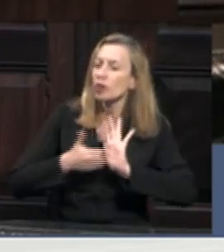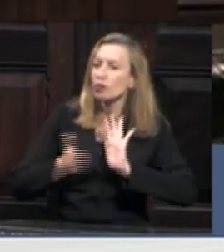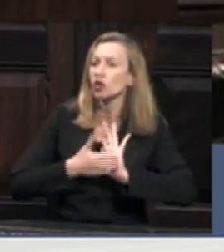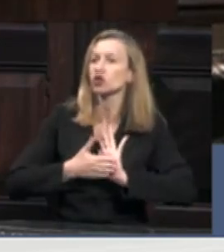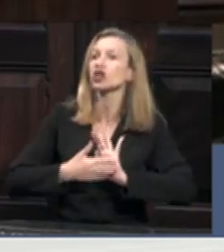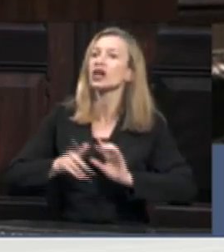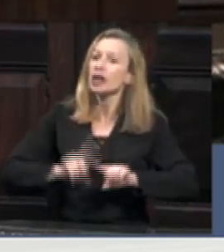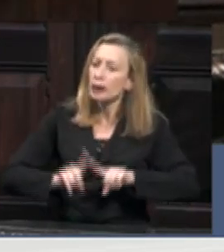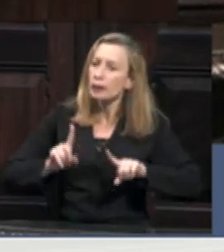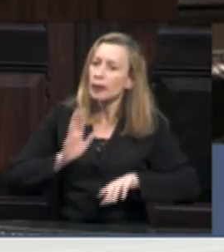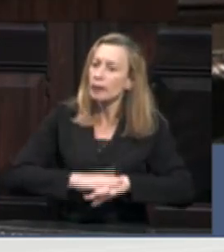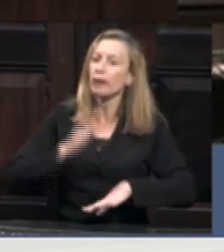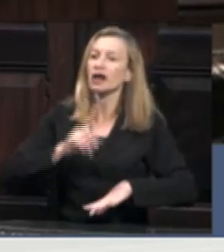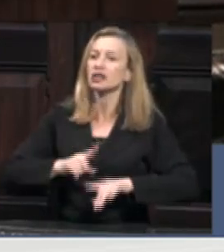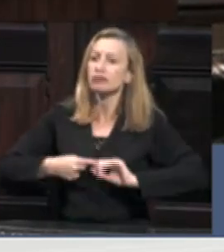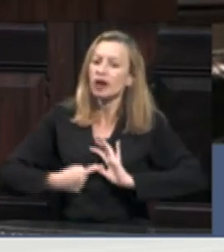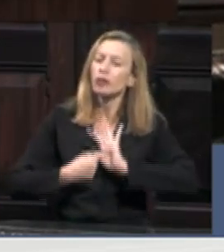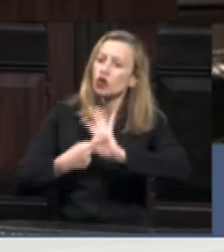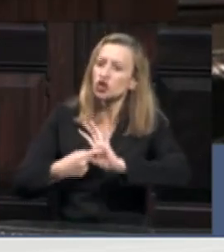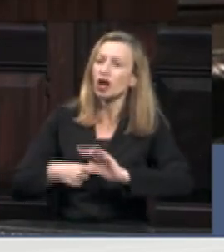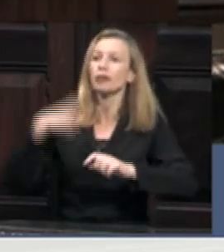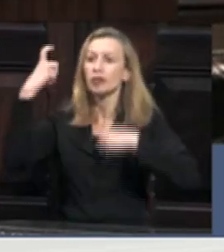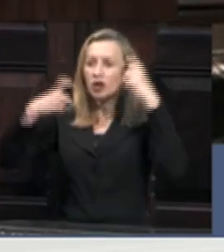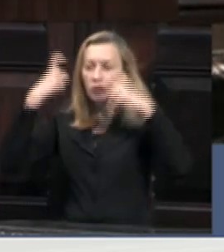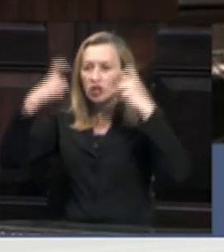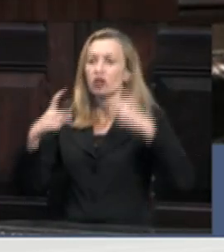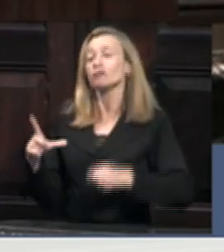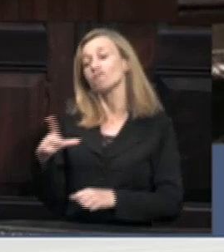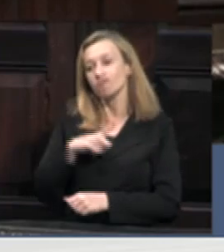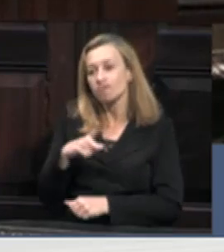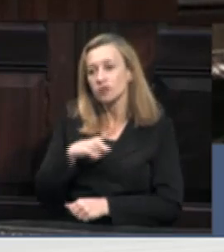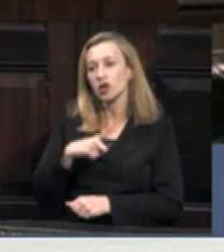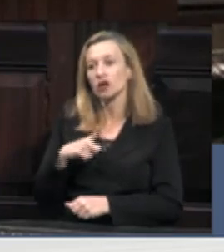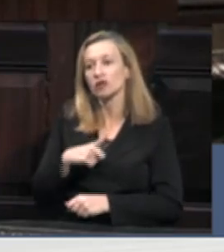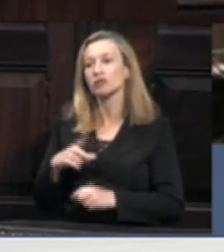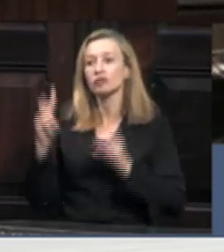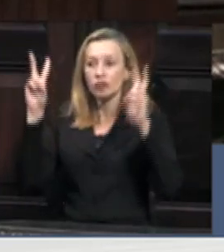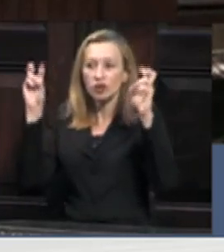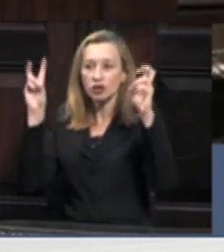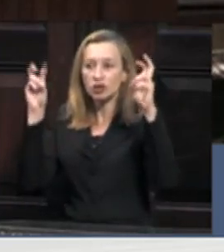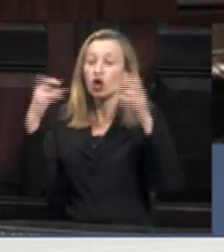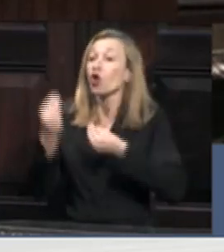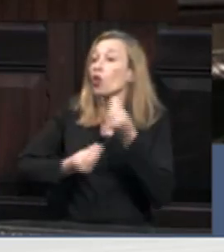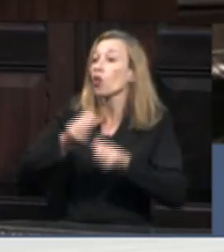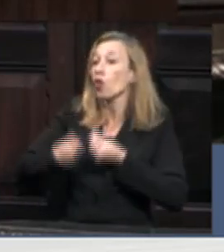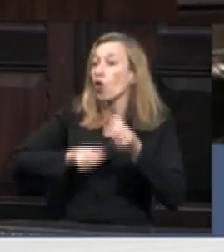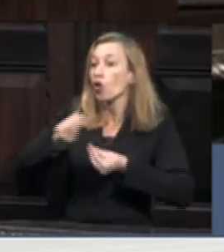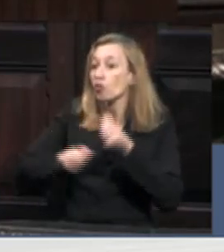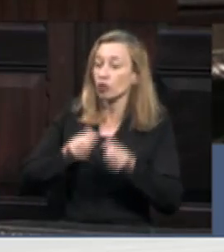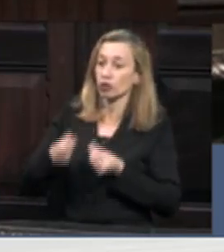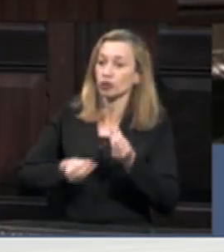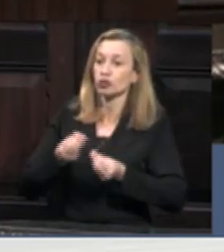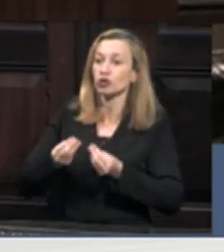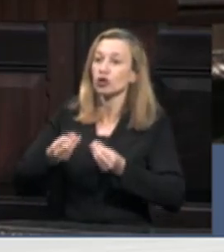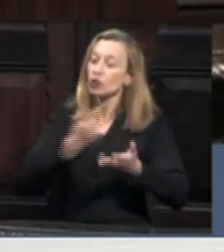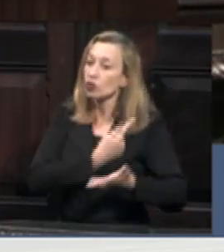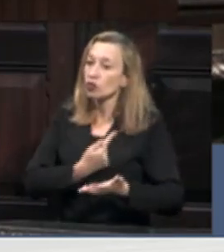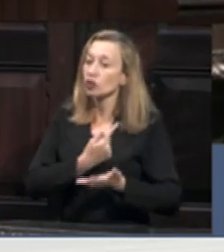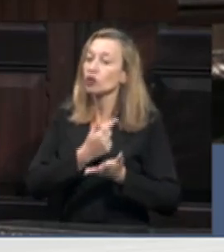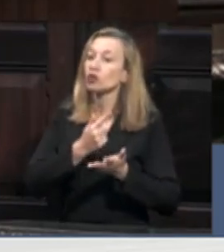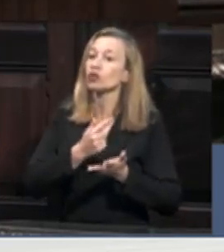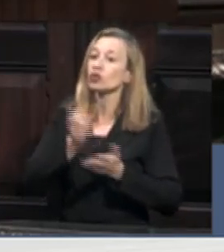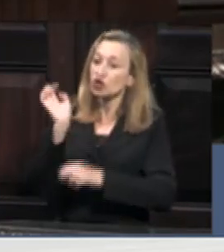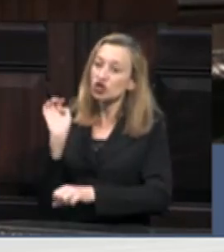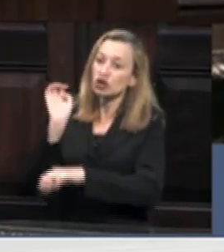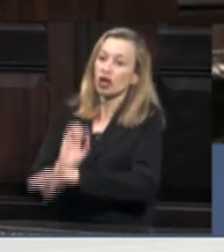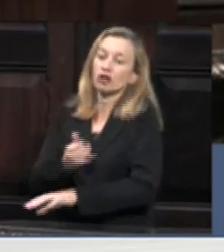mais para demonstrar a preocupação que eu tenho em relação a como que será conduzido o Estado do Rio de Janeiro a